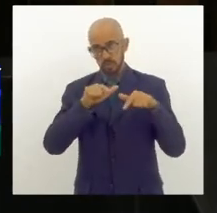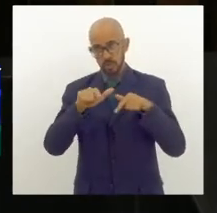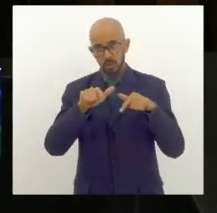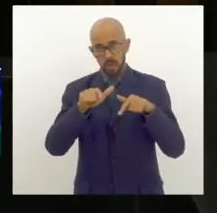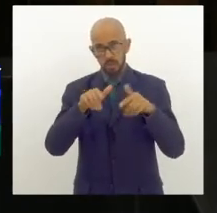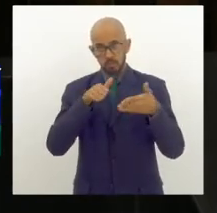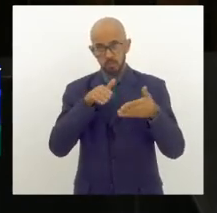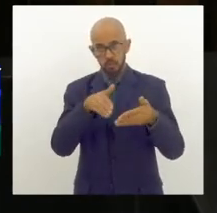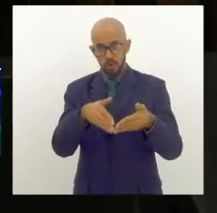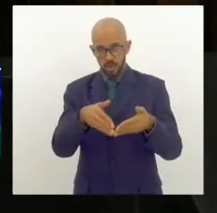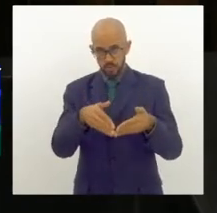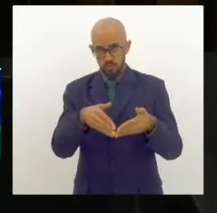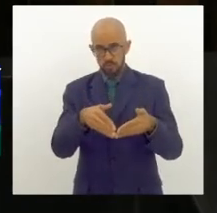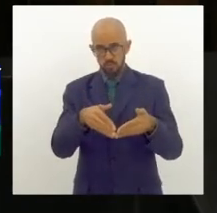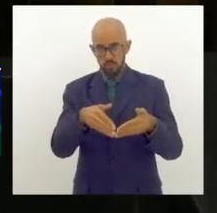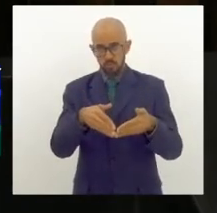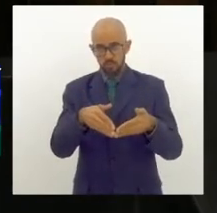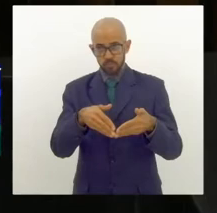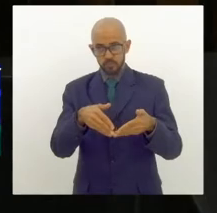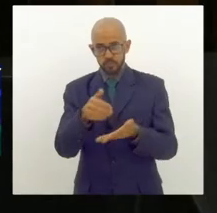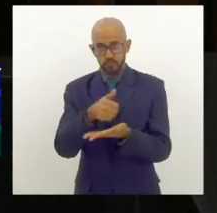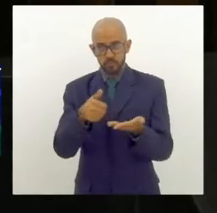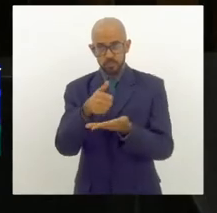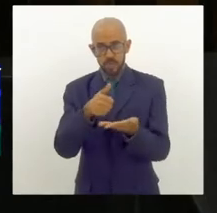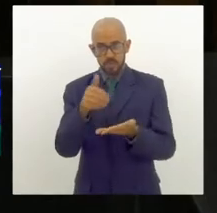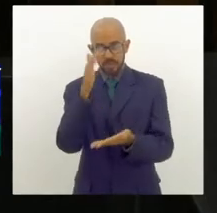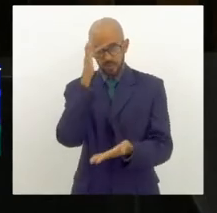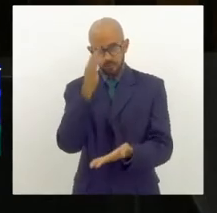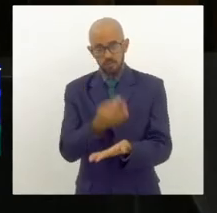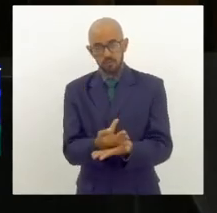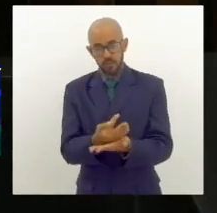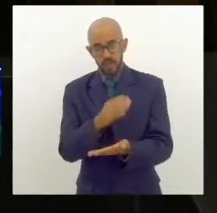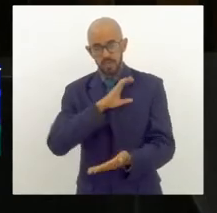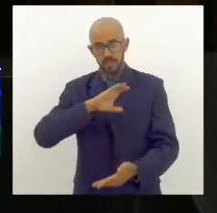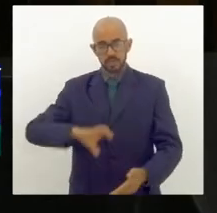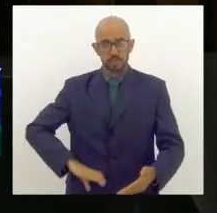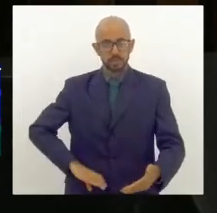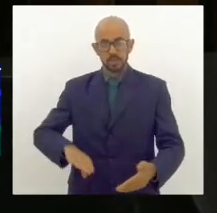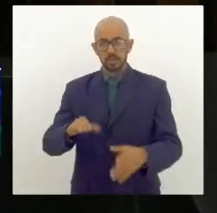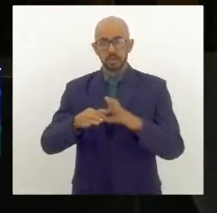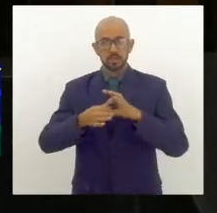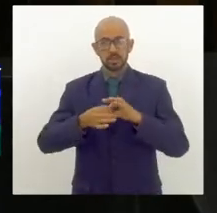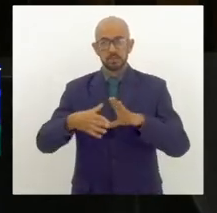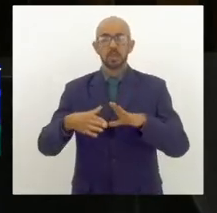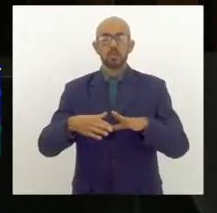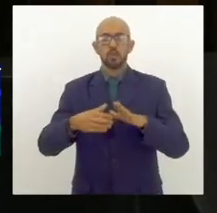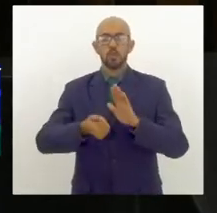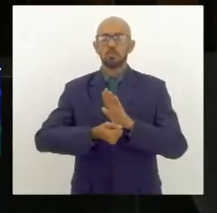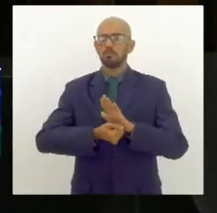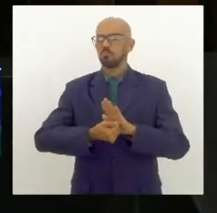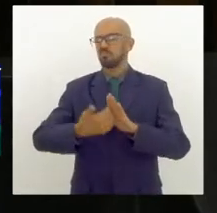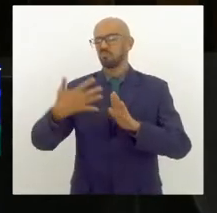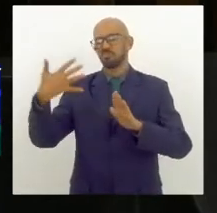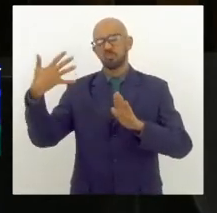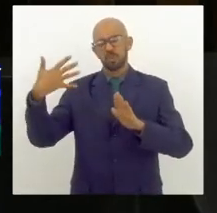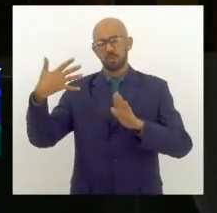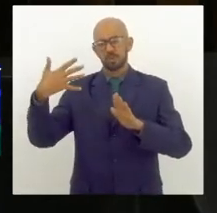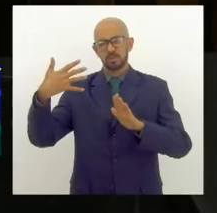dedicado, com base na fé cristã, que libertou milhares de